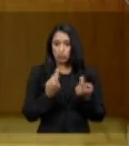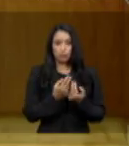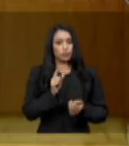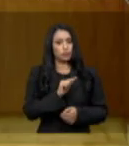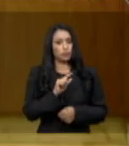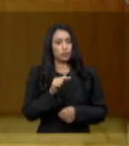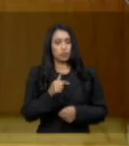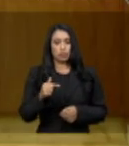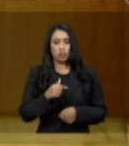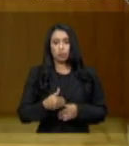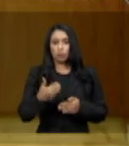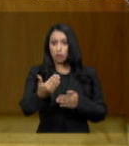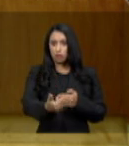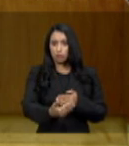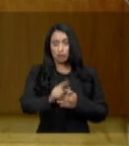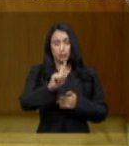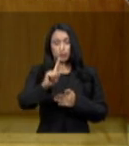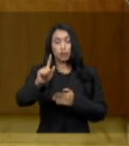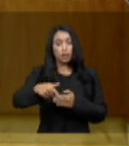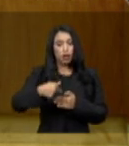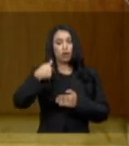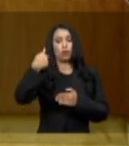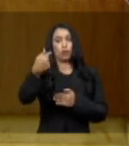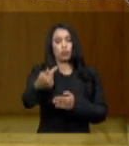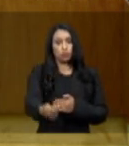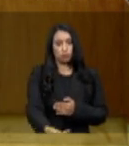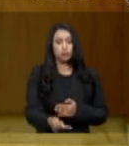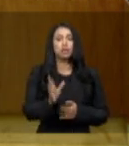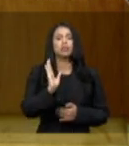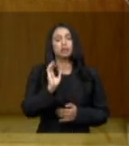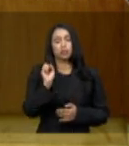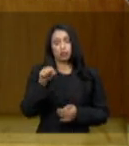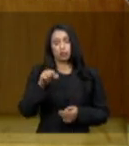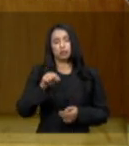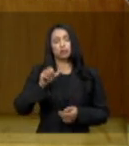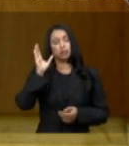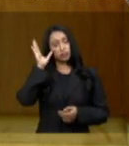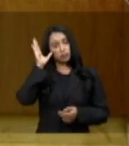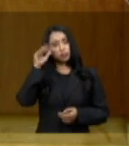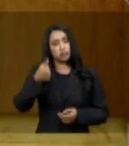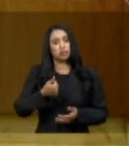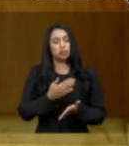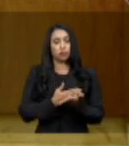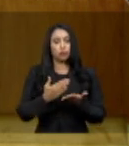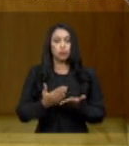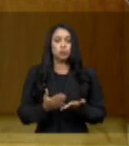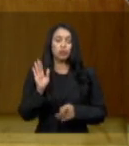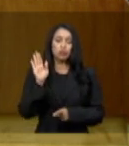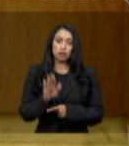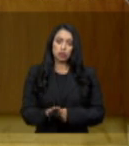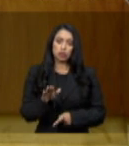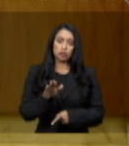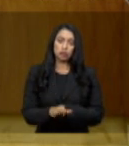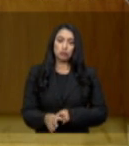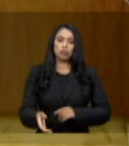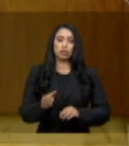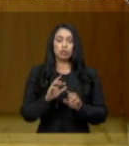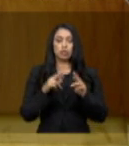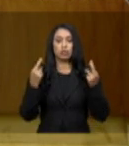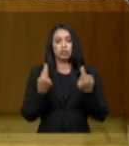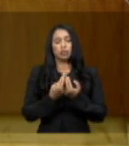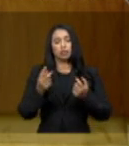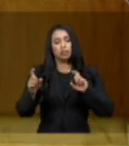exatamente foi isso o que foi decidido na parte inicial da tarde na sessão administrativa